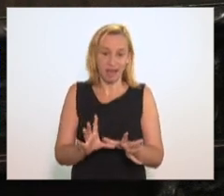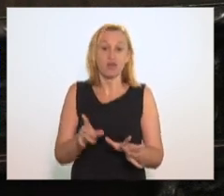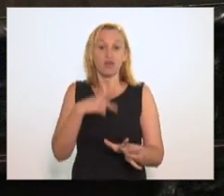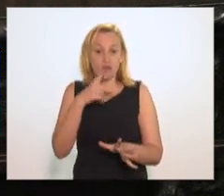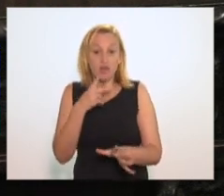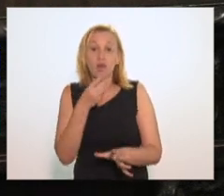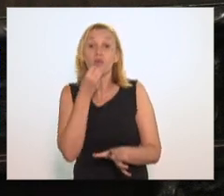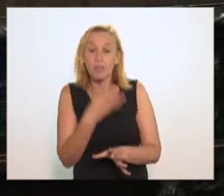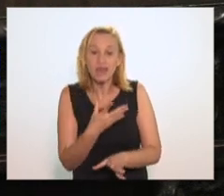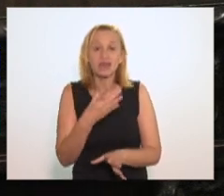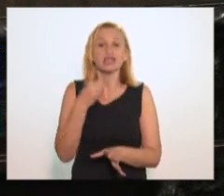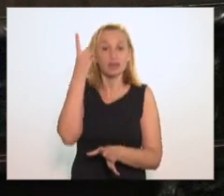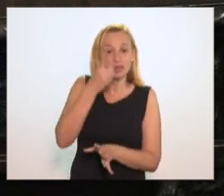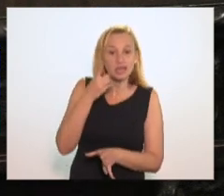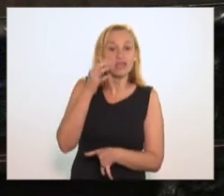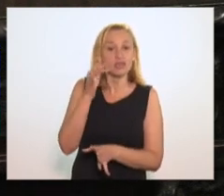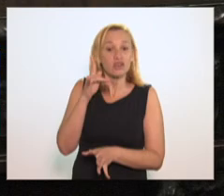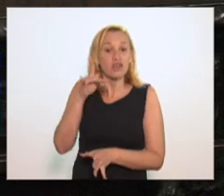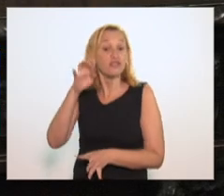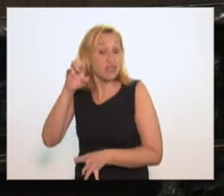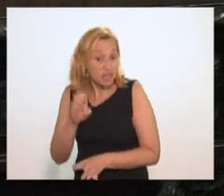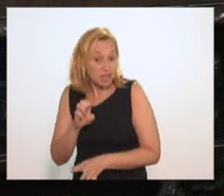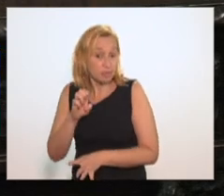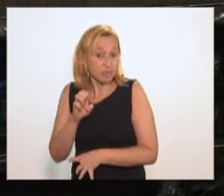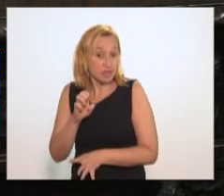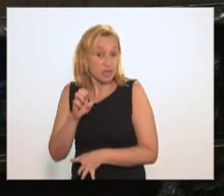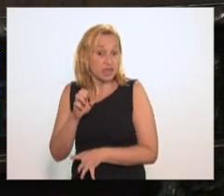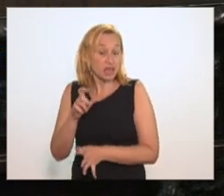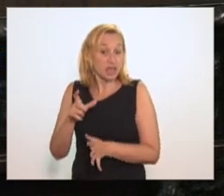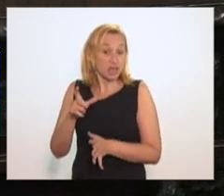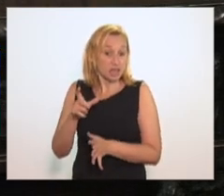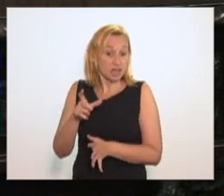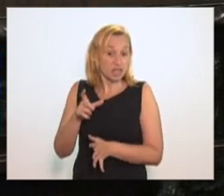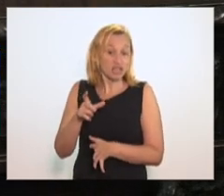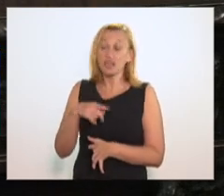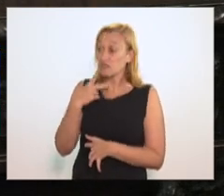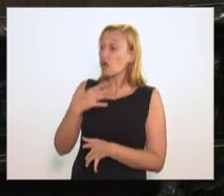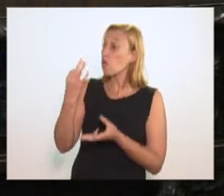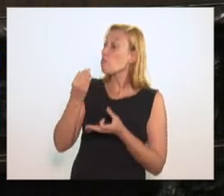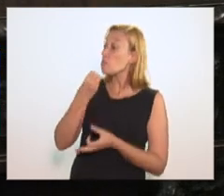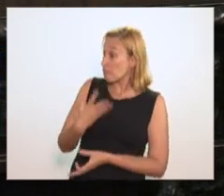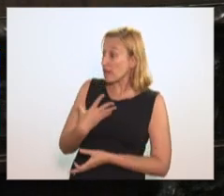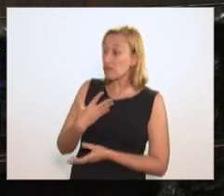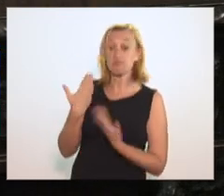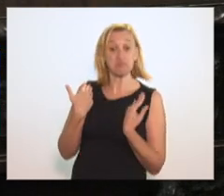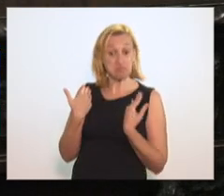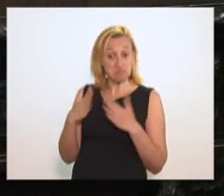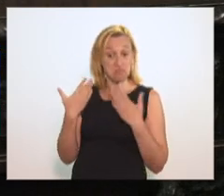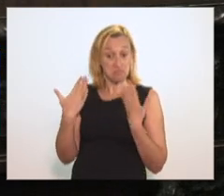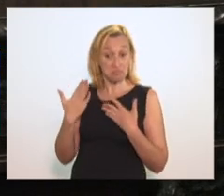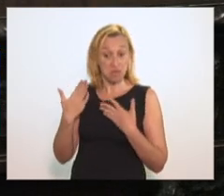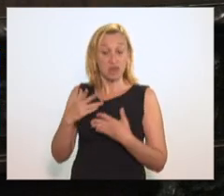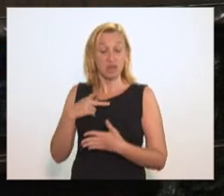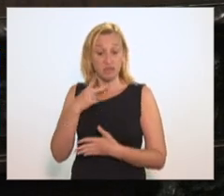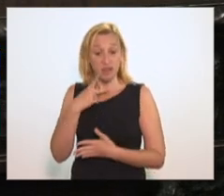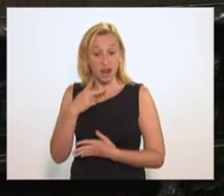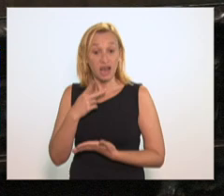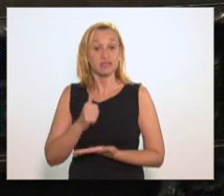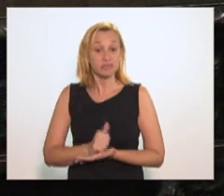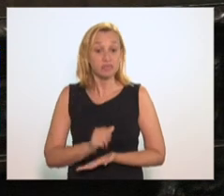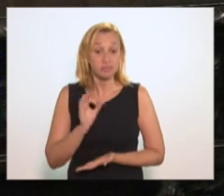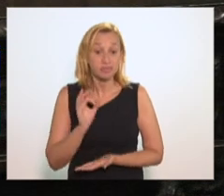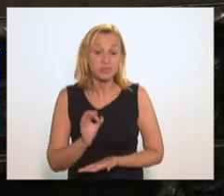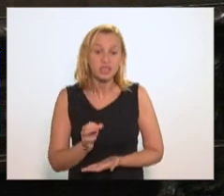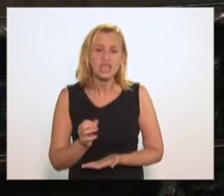deputado Felipe Peixoto agora há pouco e me antecede brilhantemente até tirando de mim as palavras algumas delas